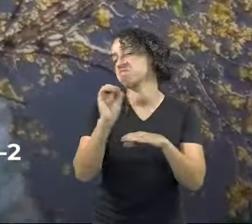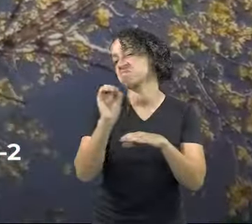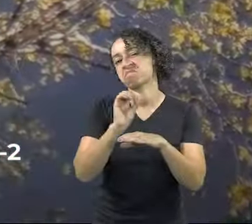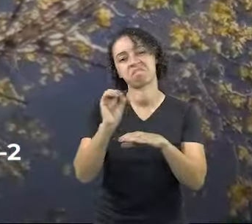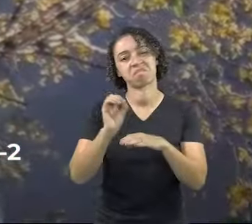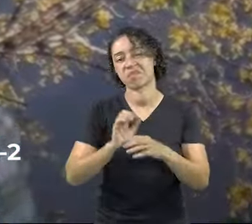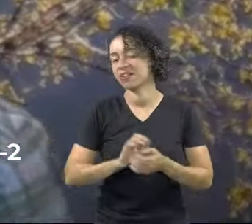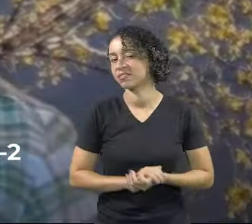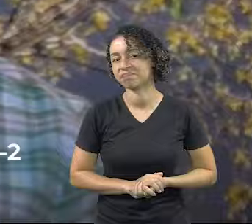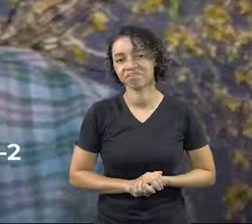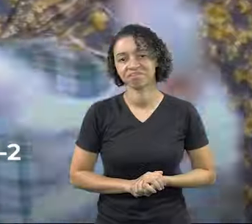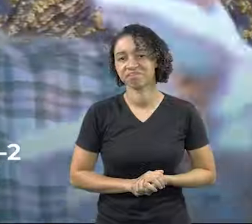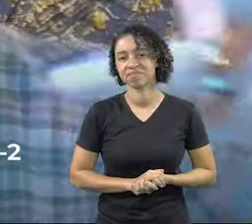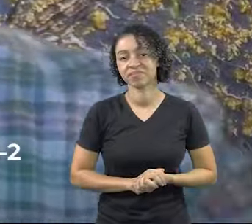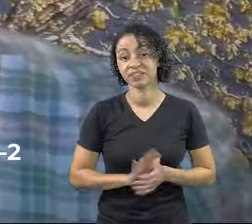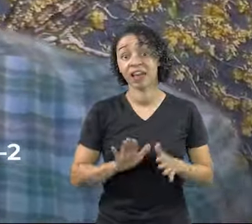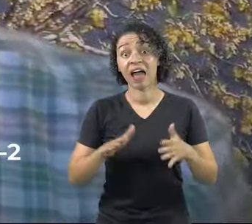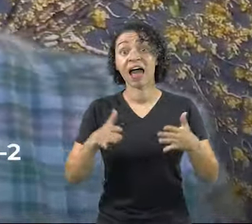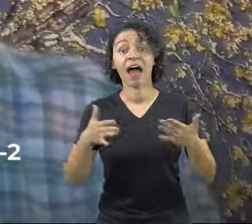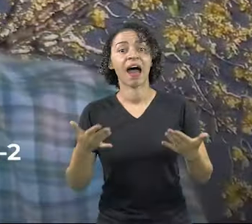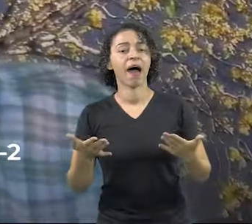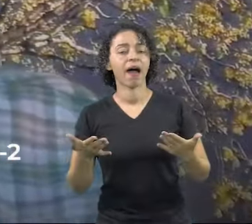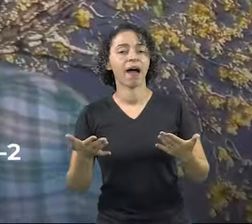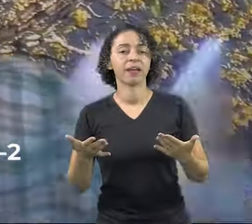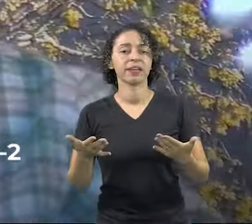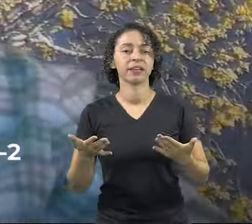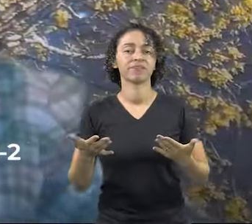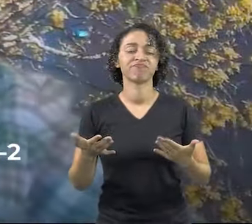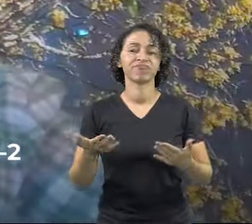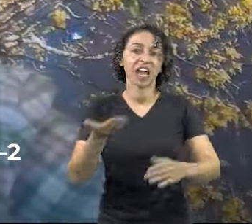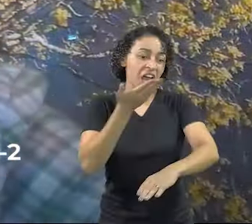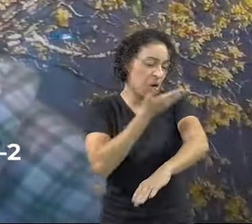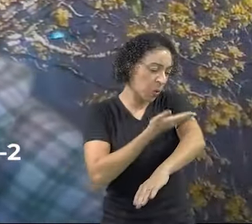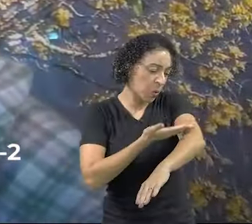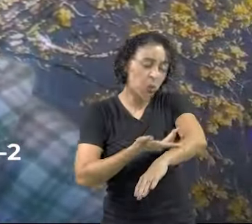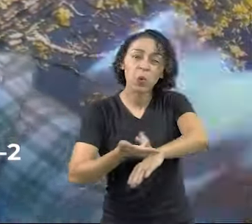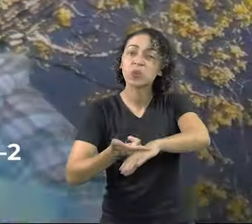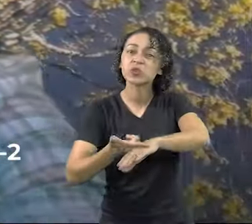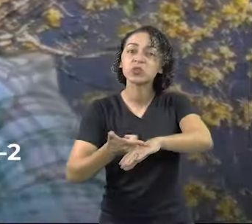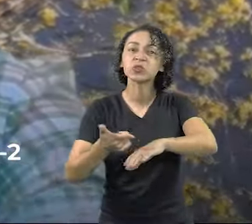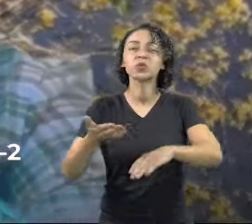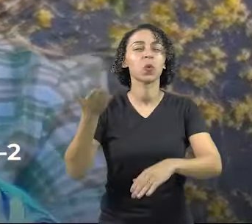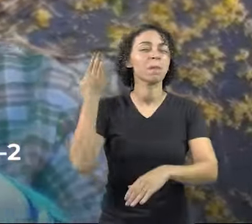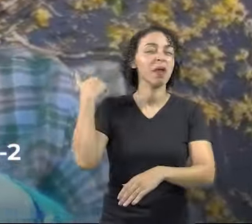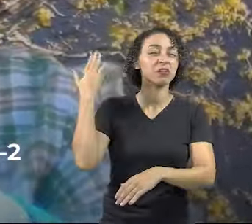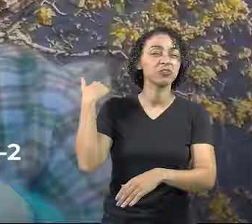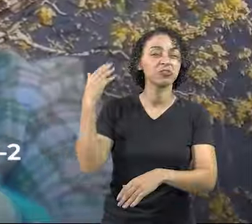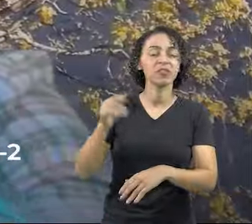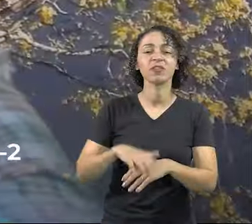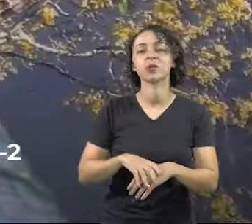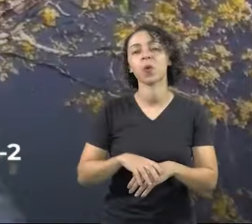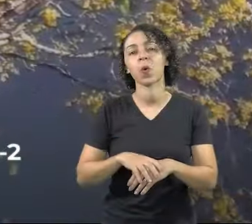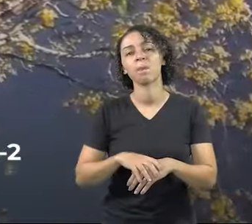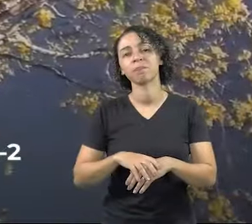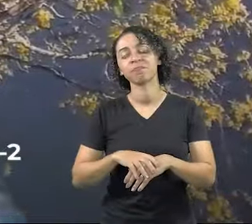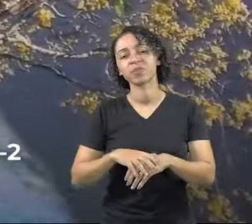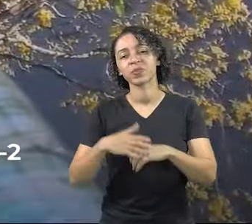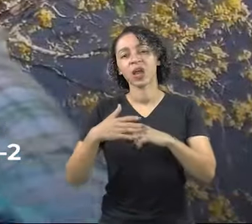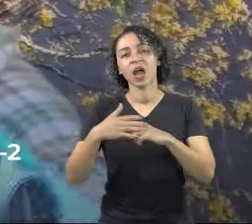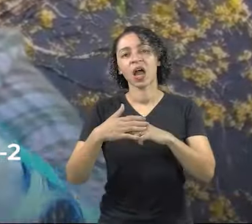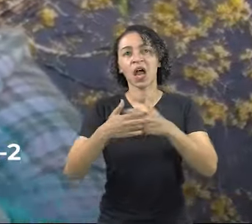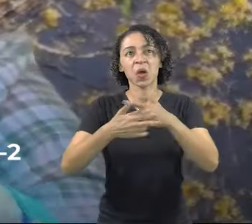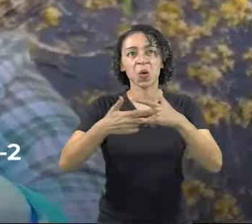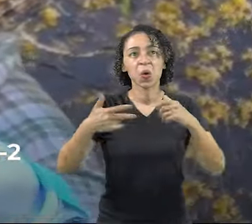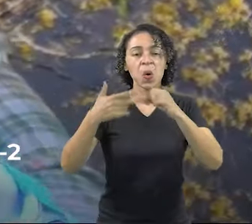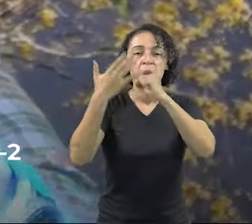Partiu para aqueles costumes mais antigos torresmo pegava uma pele de torresmo e